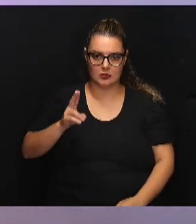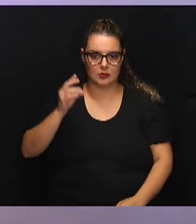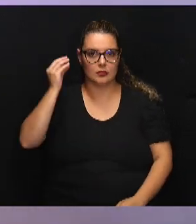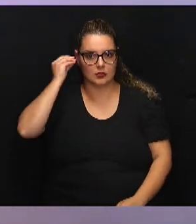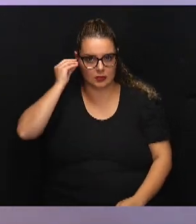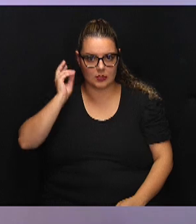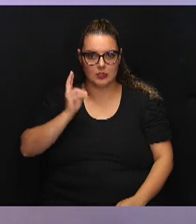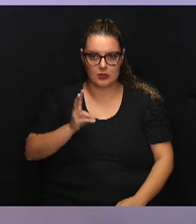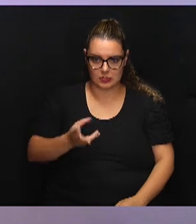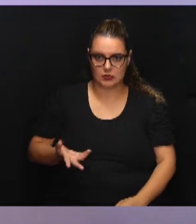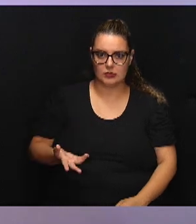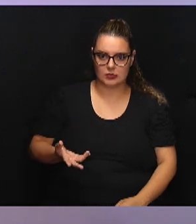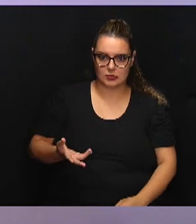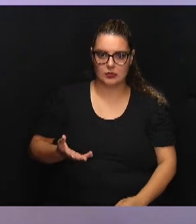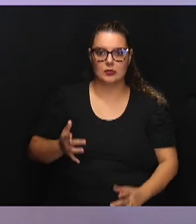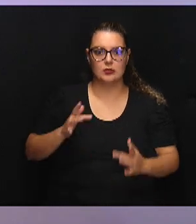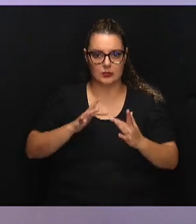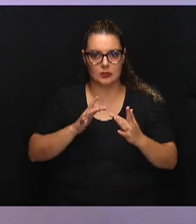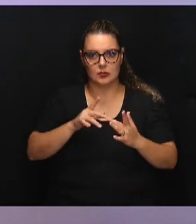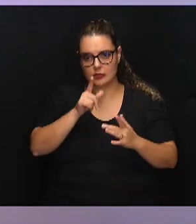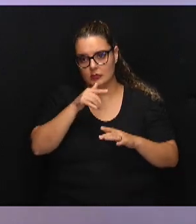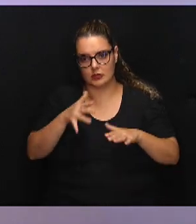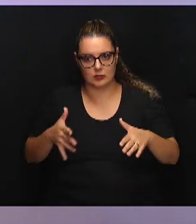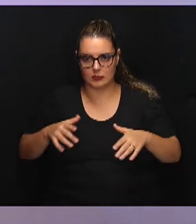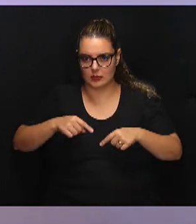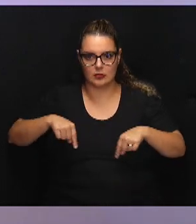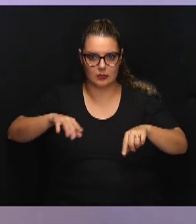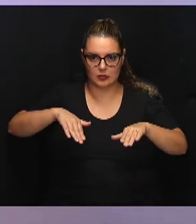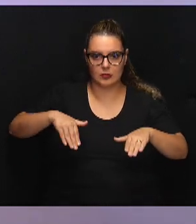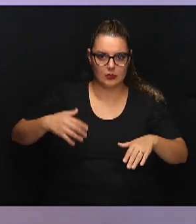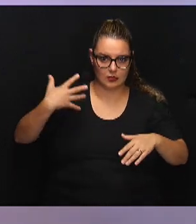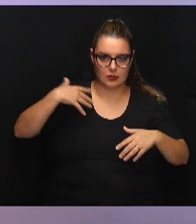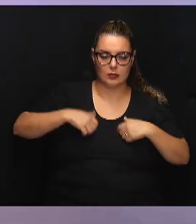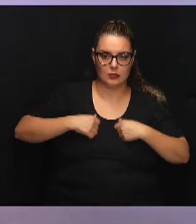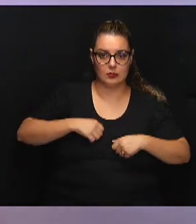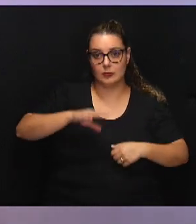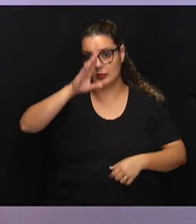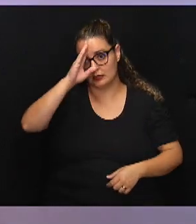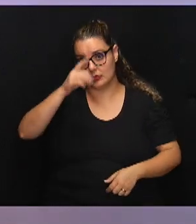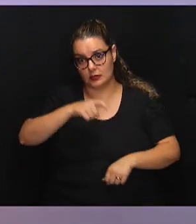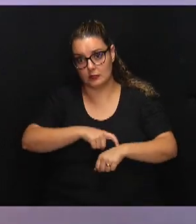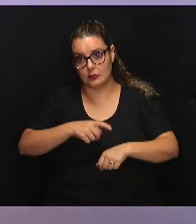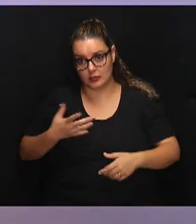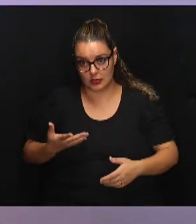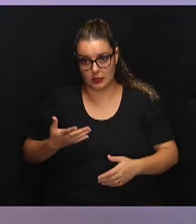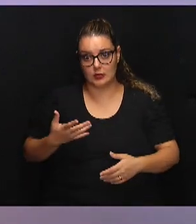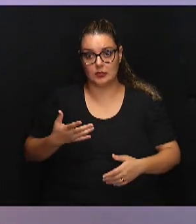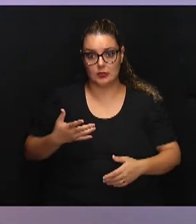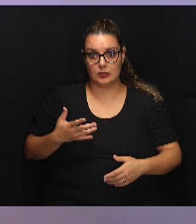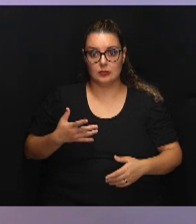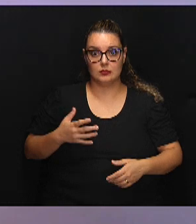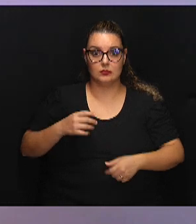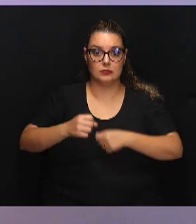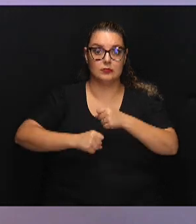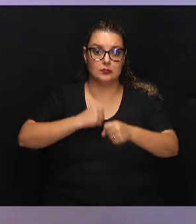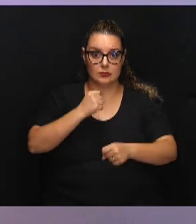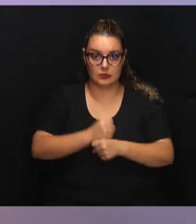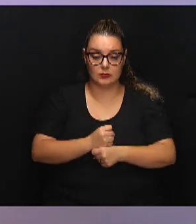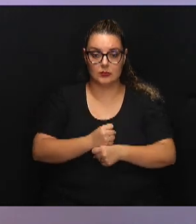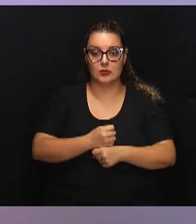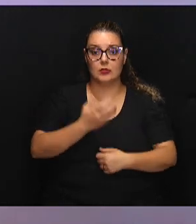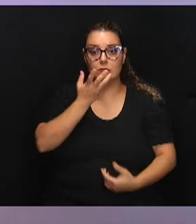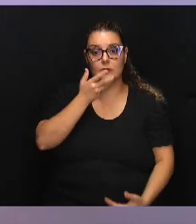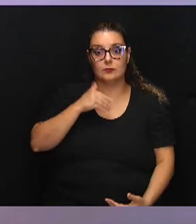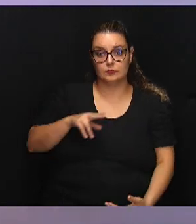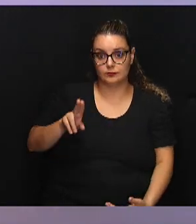vez que a criança tiver contato com água, mar, piscina, principalmente essa época do ano. E para as crianças que têm episódio que a gente